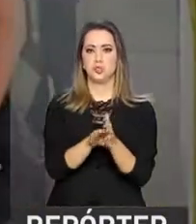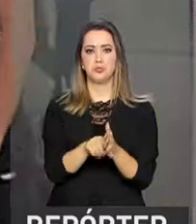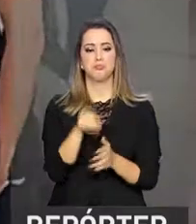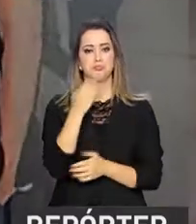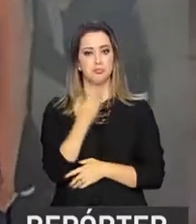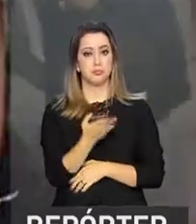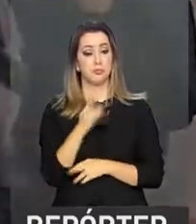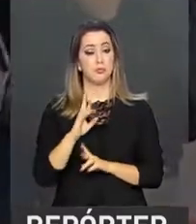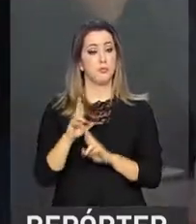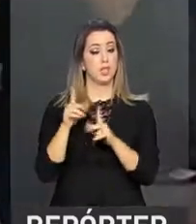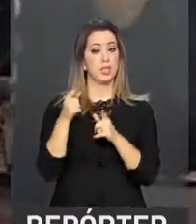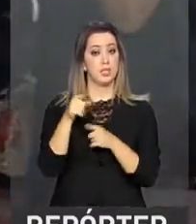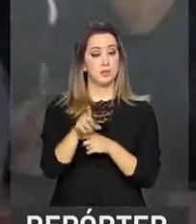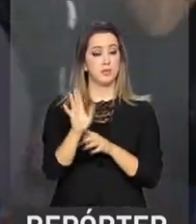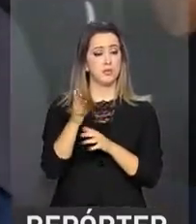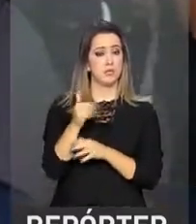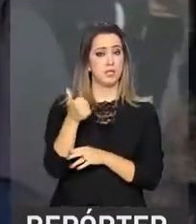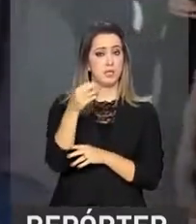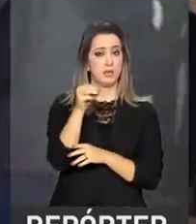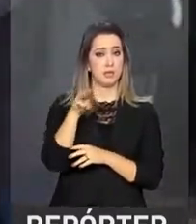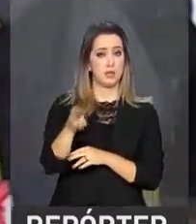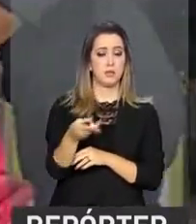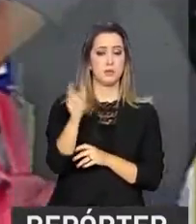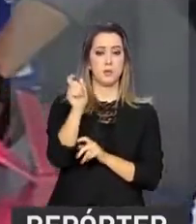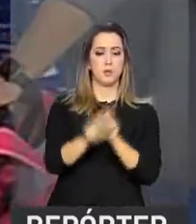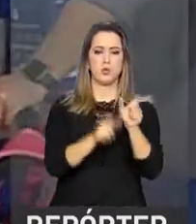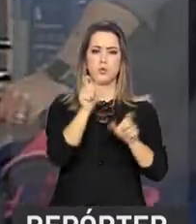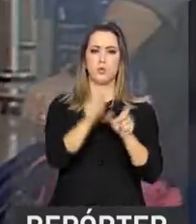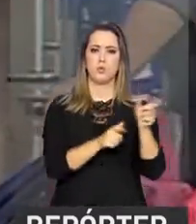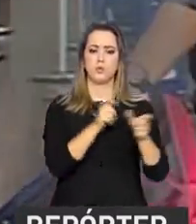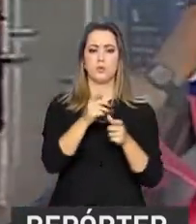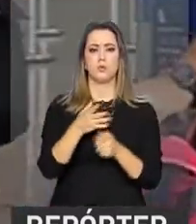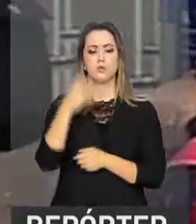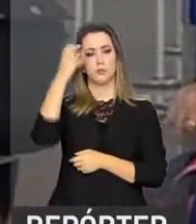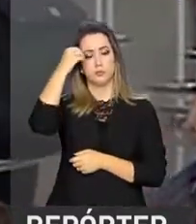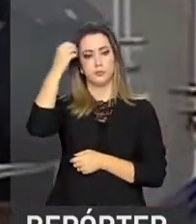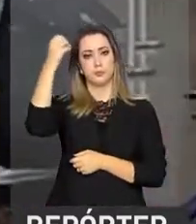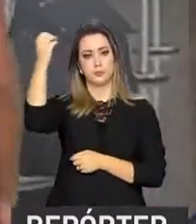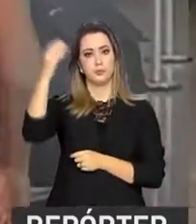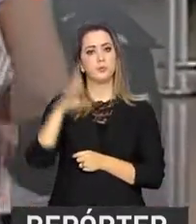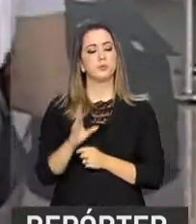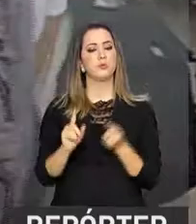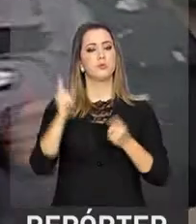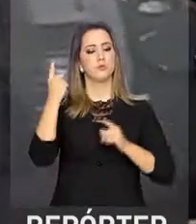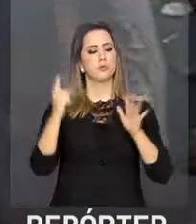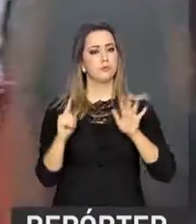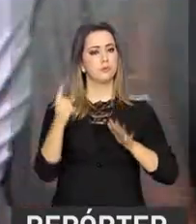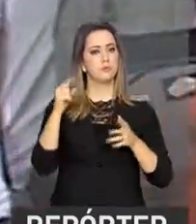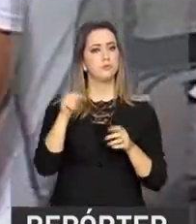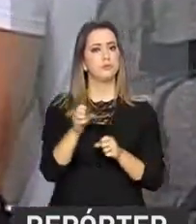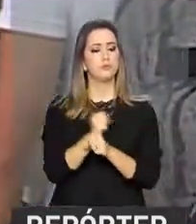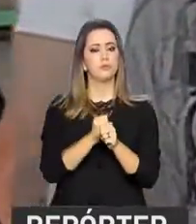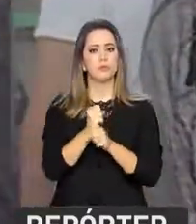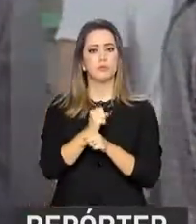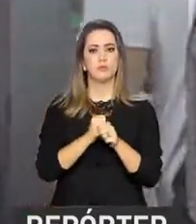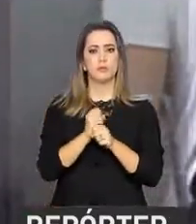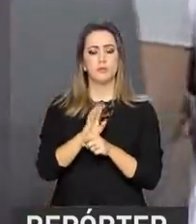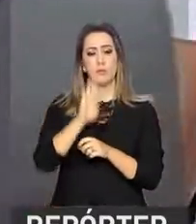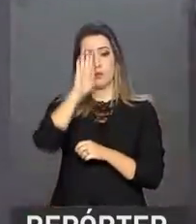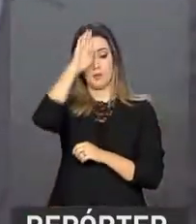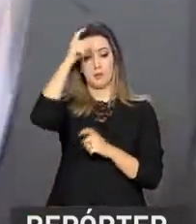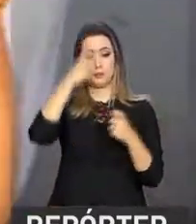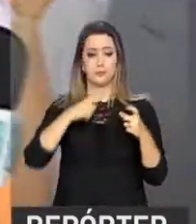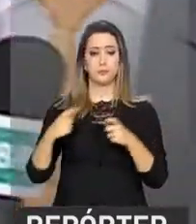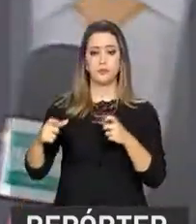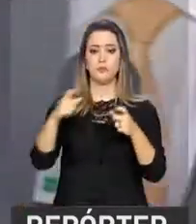a expectativa é que mais de 10 milhões e meio de brasileiros viajem durante o carnaval deste ano para os principais